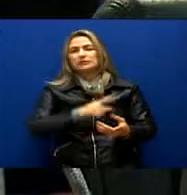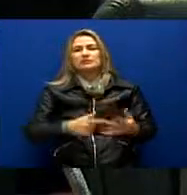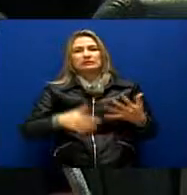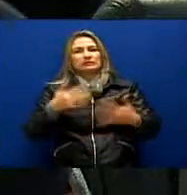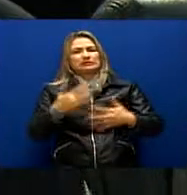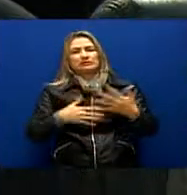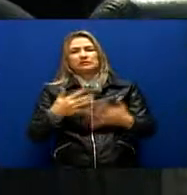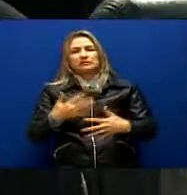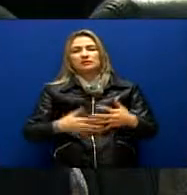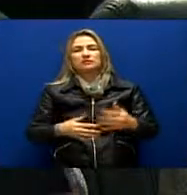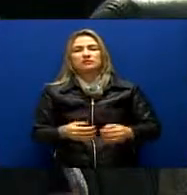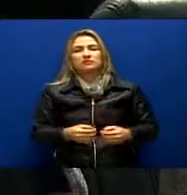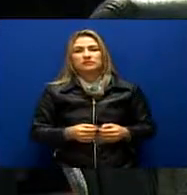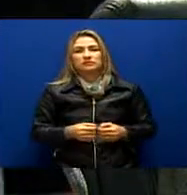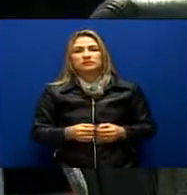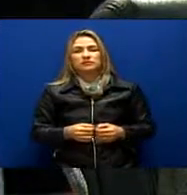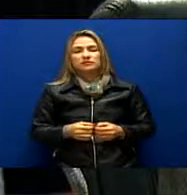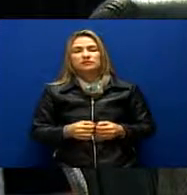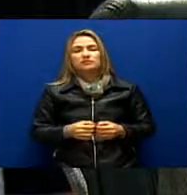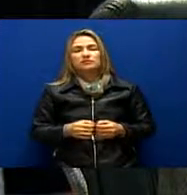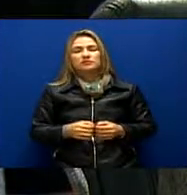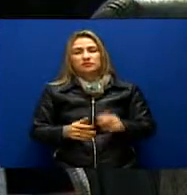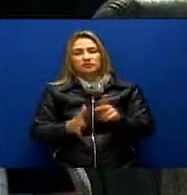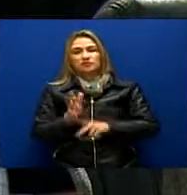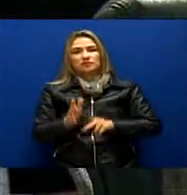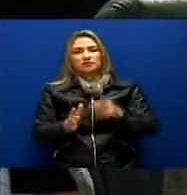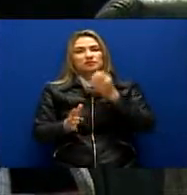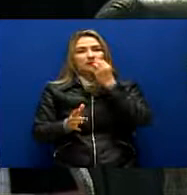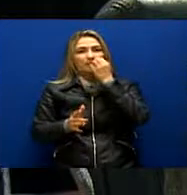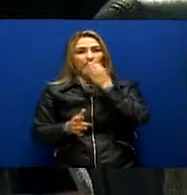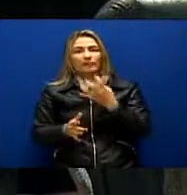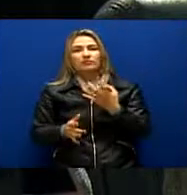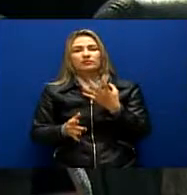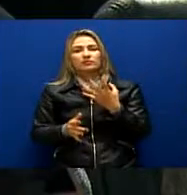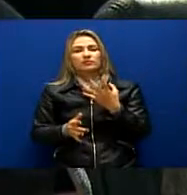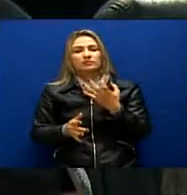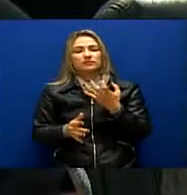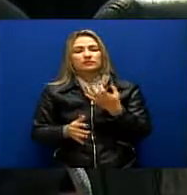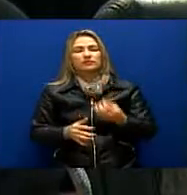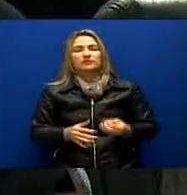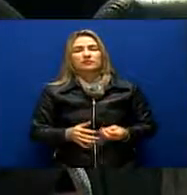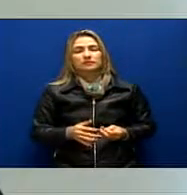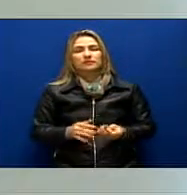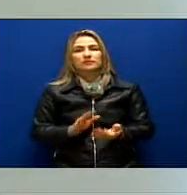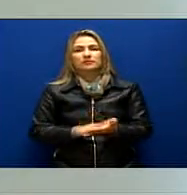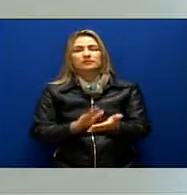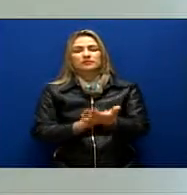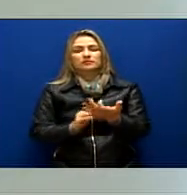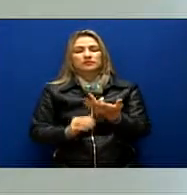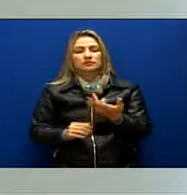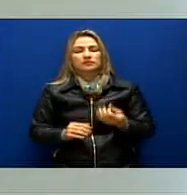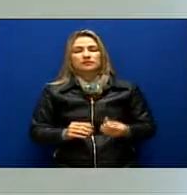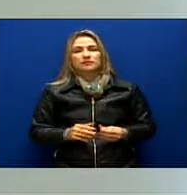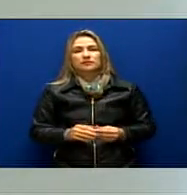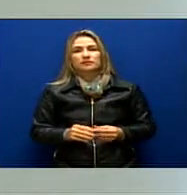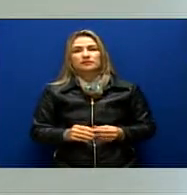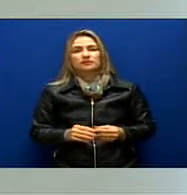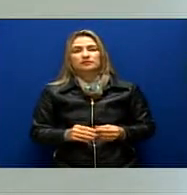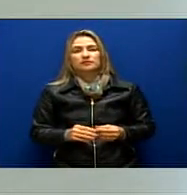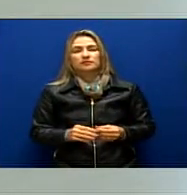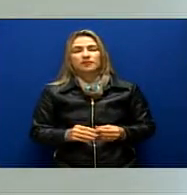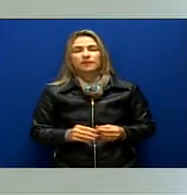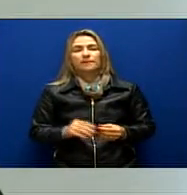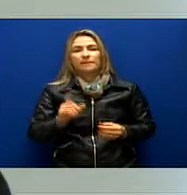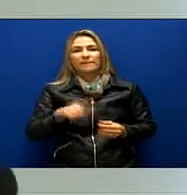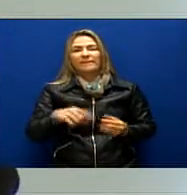você viu, explicando, né, Fernanda? Você vê que o projeto é muito bom. Então, colega Fernanda, parabéns a Vossa Excelência. Obrigado, vereador Vitão, sempre pensando naquele